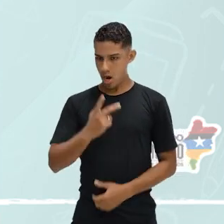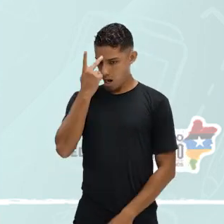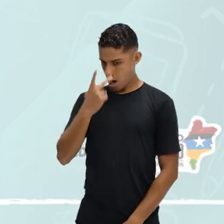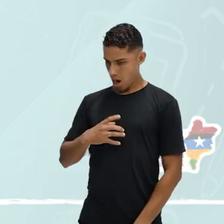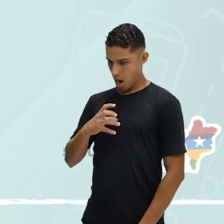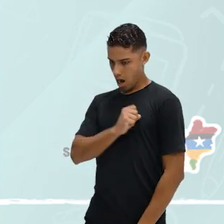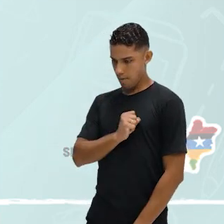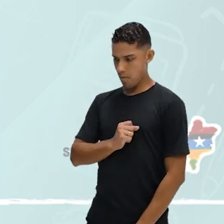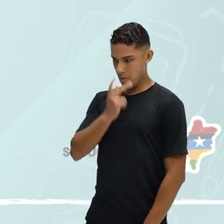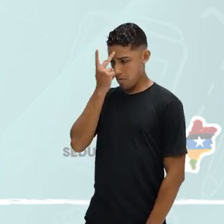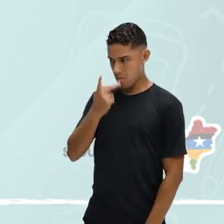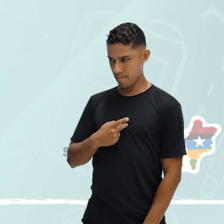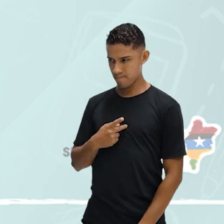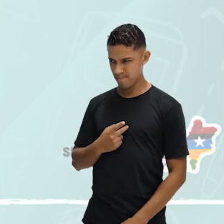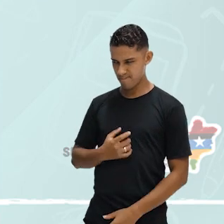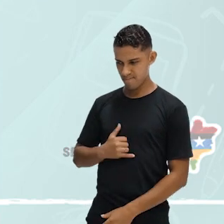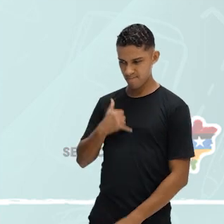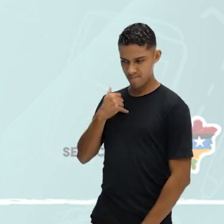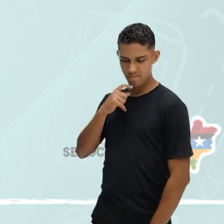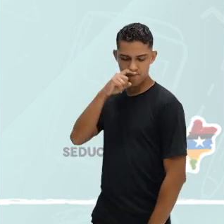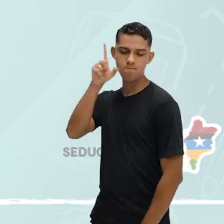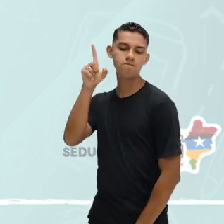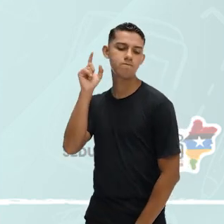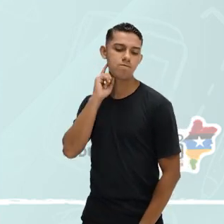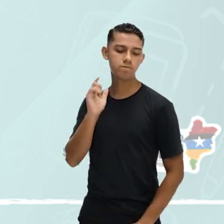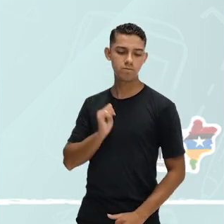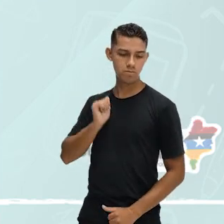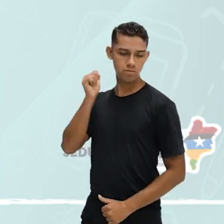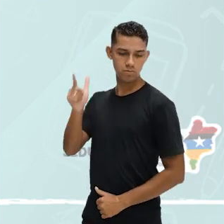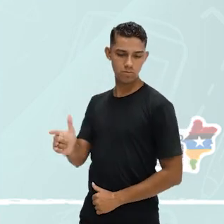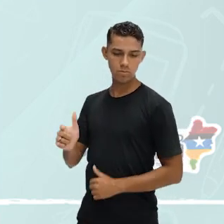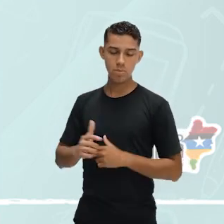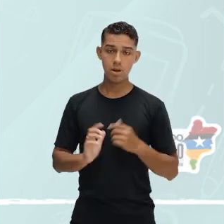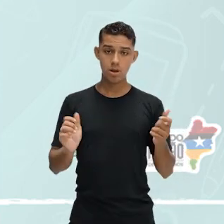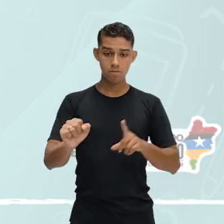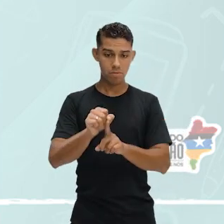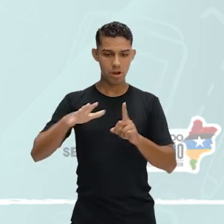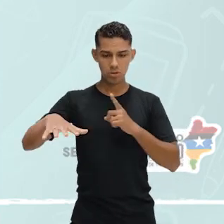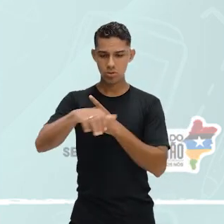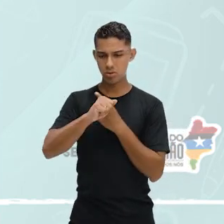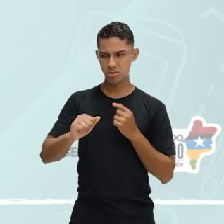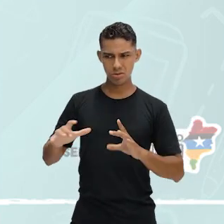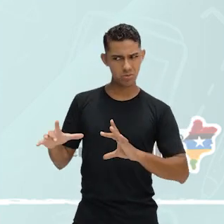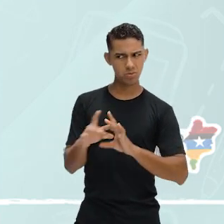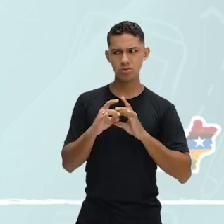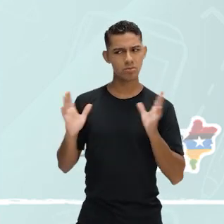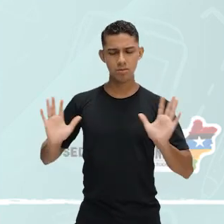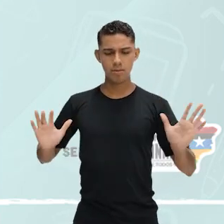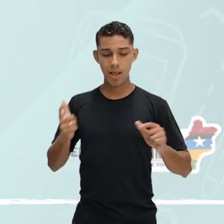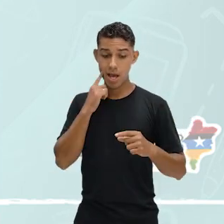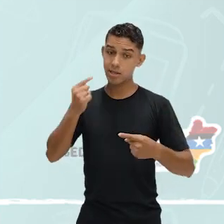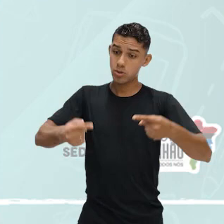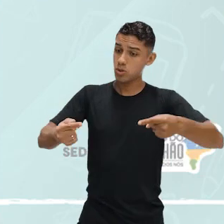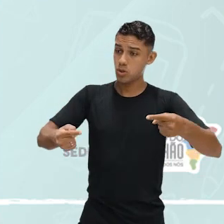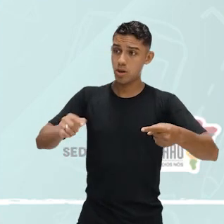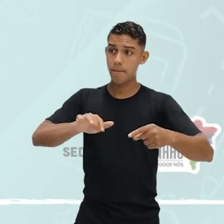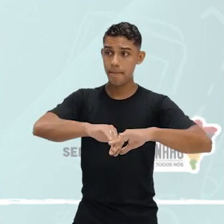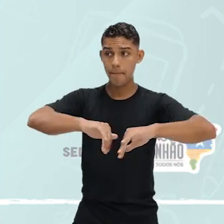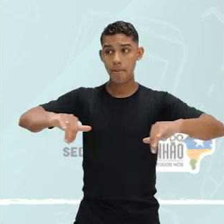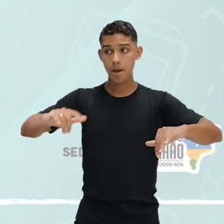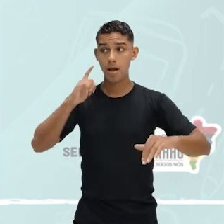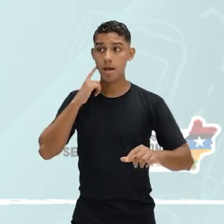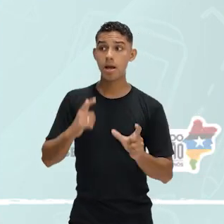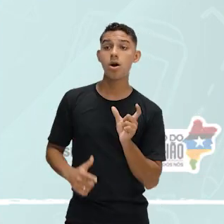sua índole. Isso prejudicaria o estabelecimento de uma sociedade harmoniosa, sem que houvesse uma entidade de mediação de conflitos.